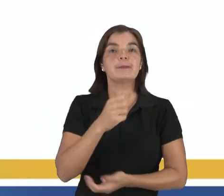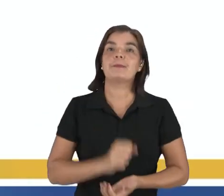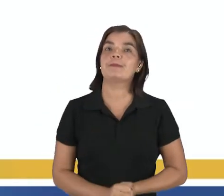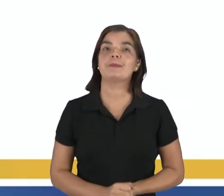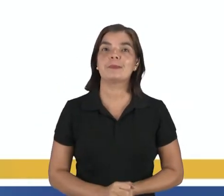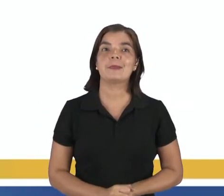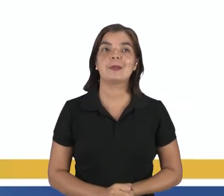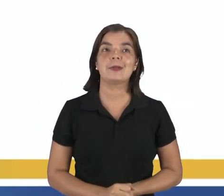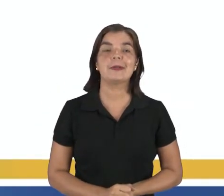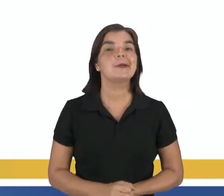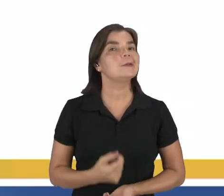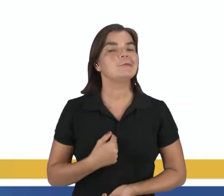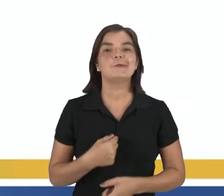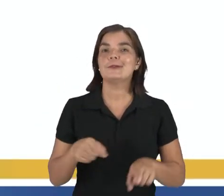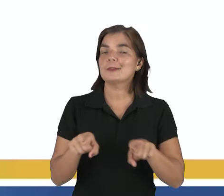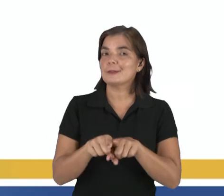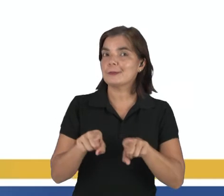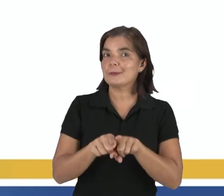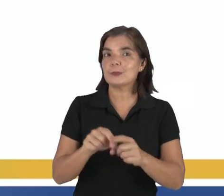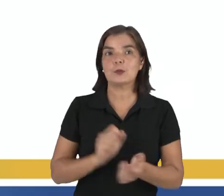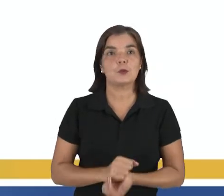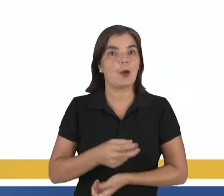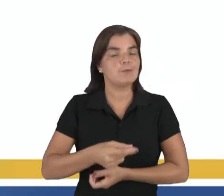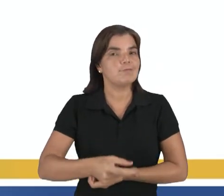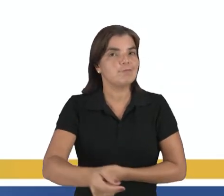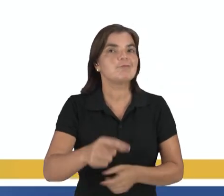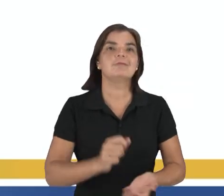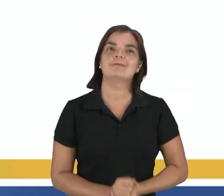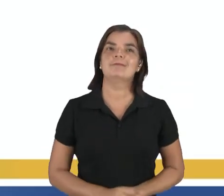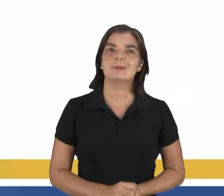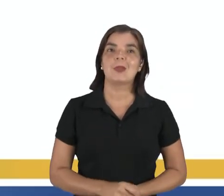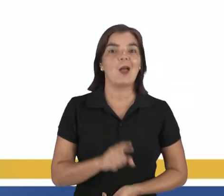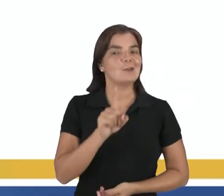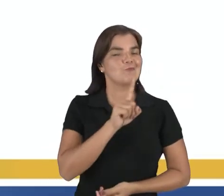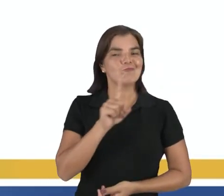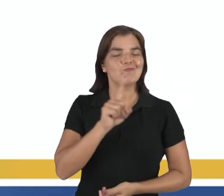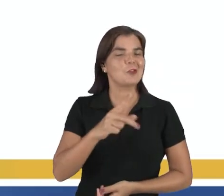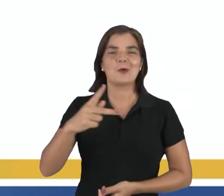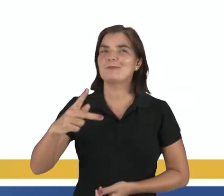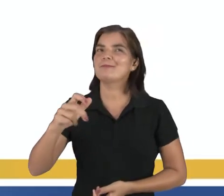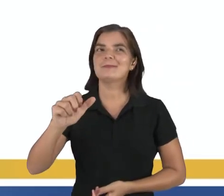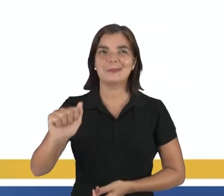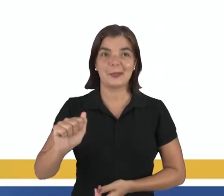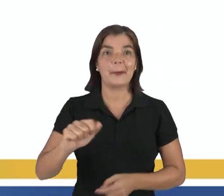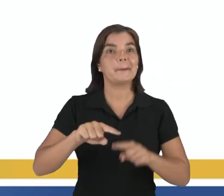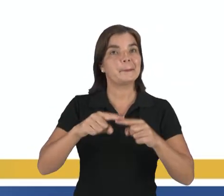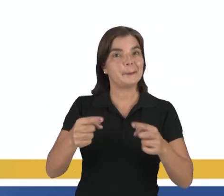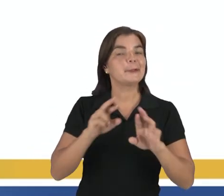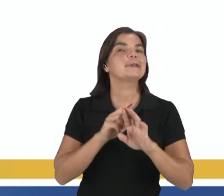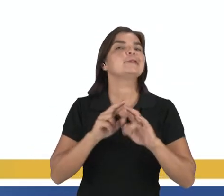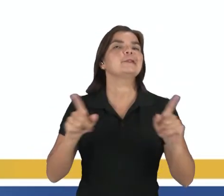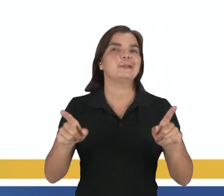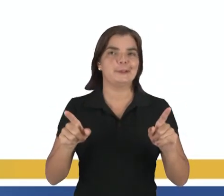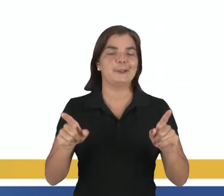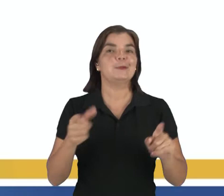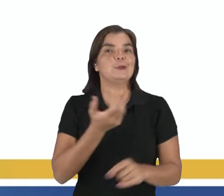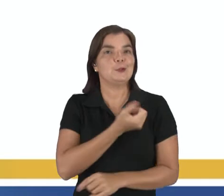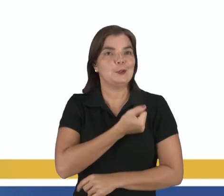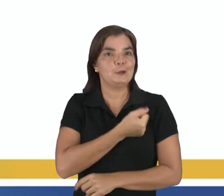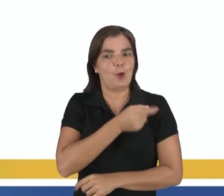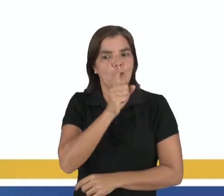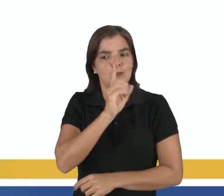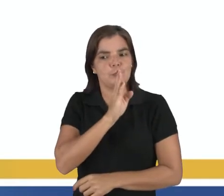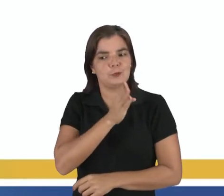1 e em seguida nós temos o infinito. Ela não é uma progressão aritmética, pois as diferenças entre os